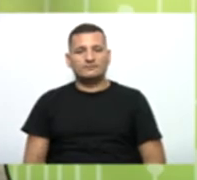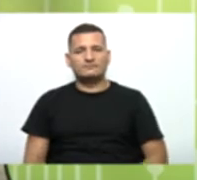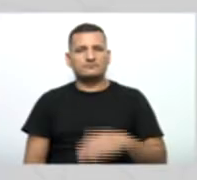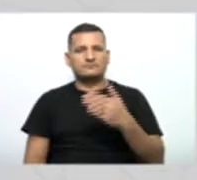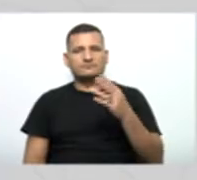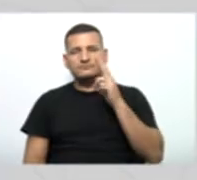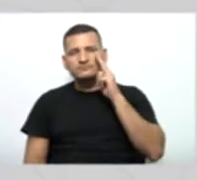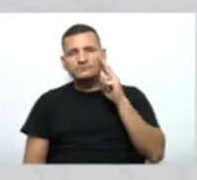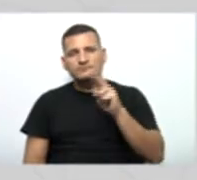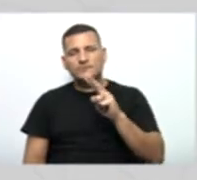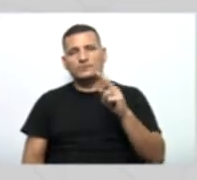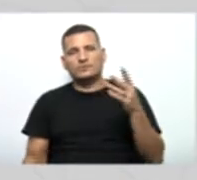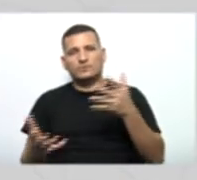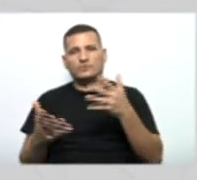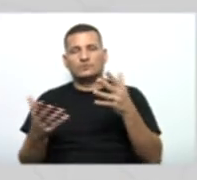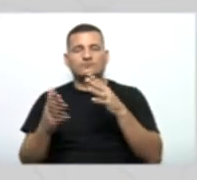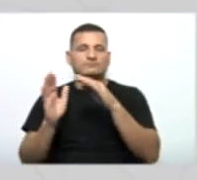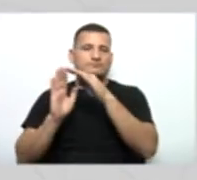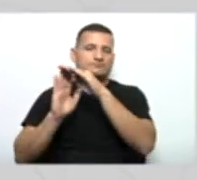que é o conteúdo da aula de hoje?